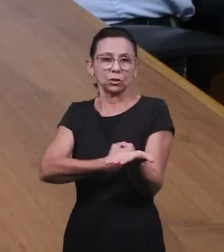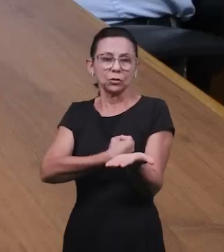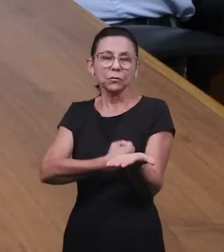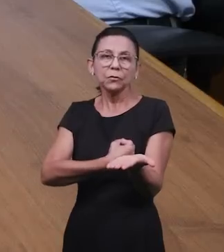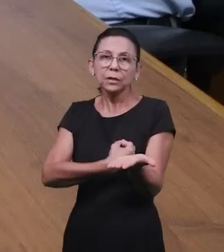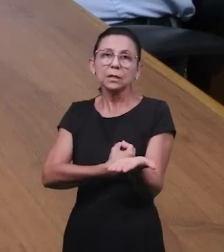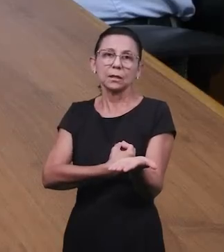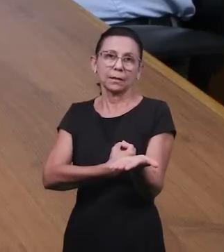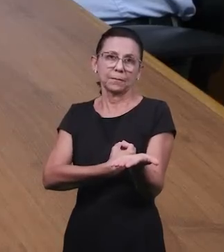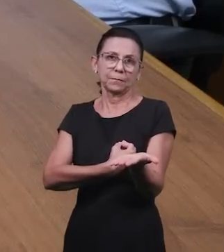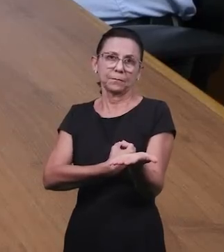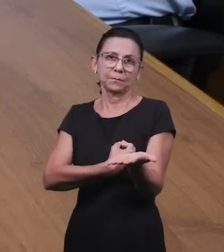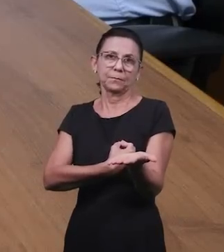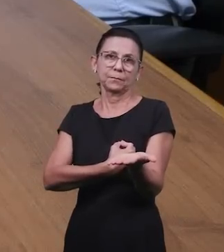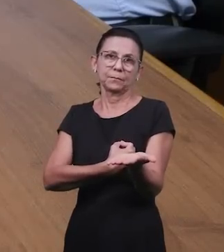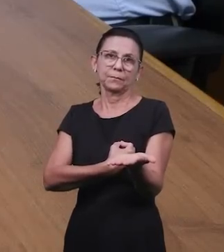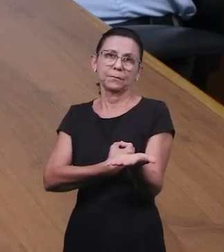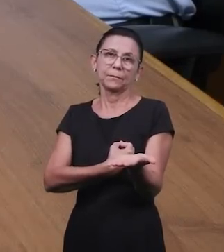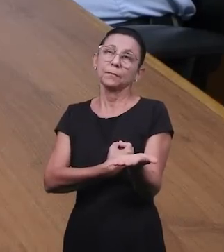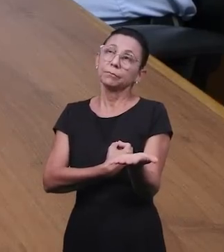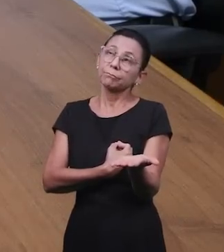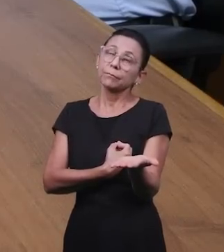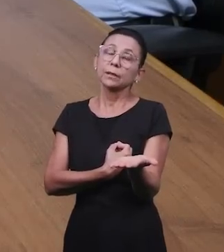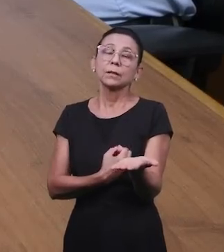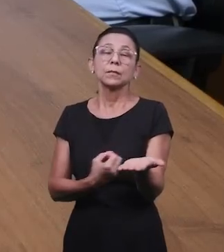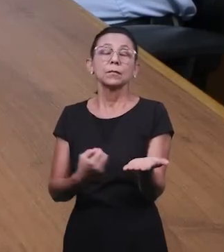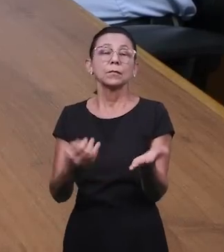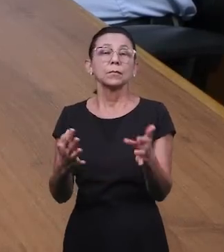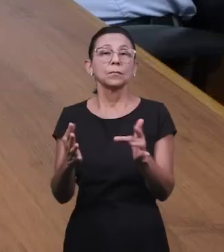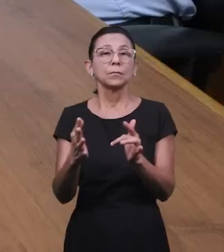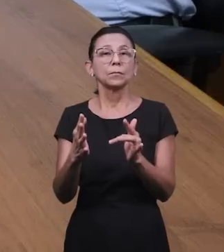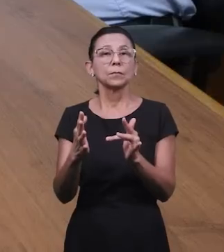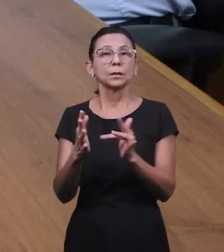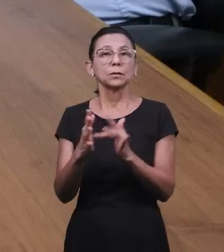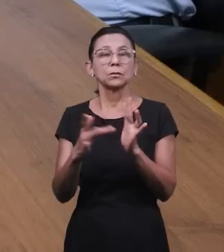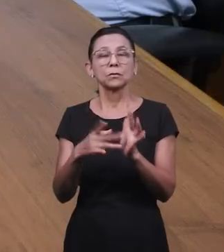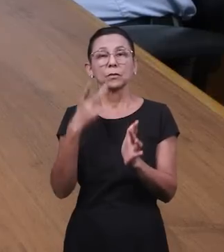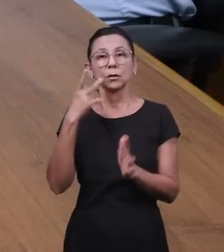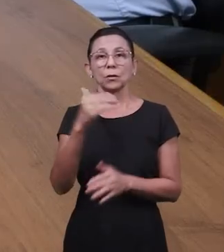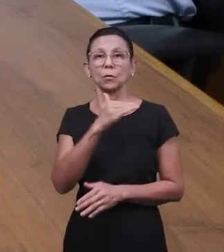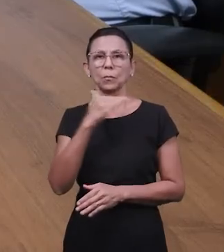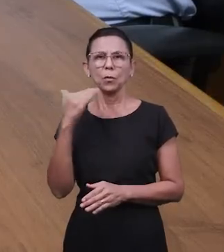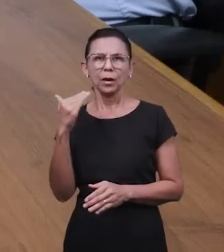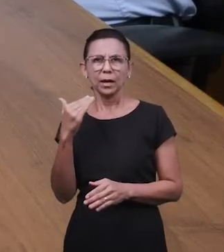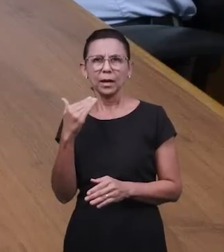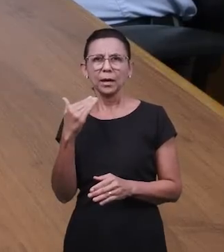era aquilo ali era um grito de vitória. Eu vou morrer, mas eu vou ressuscitar.